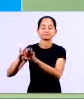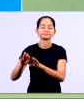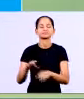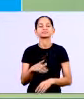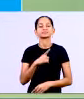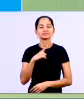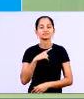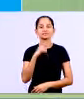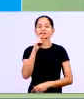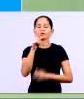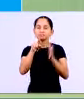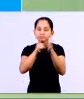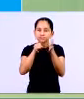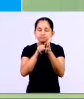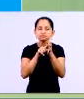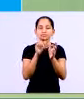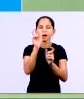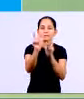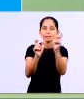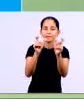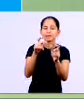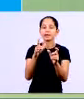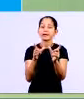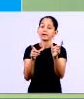o hífen, né, o prefixo,